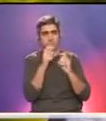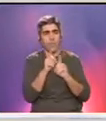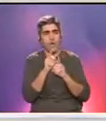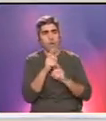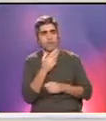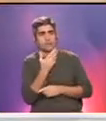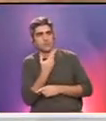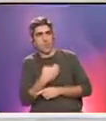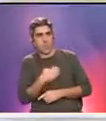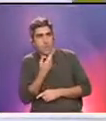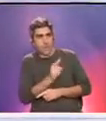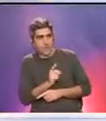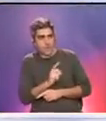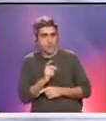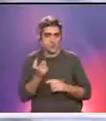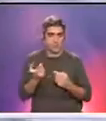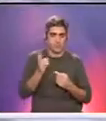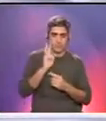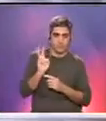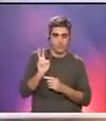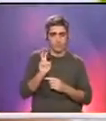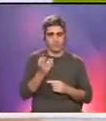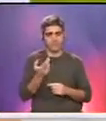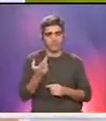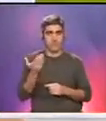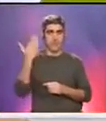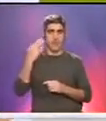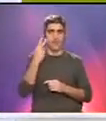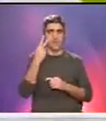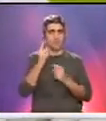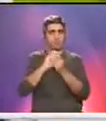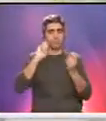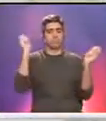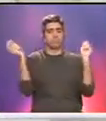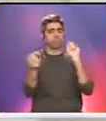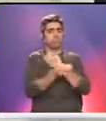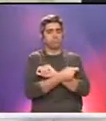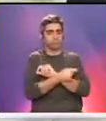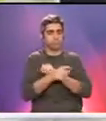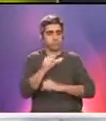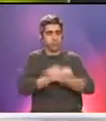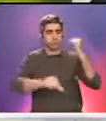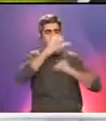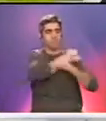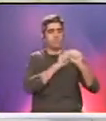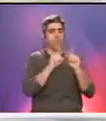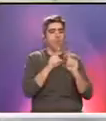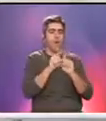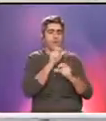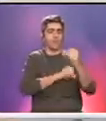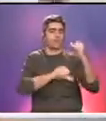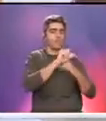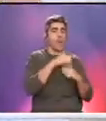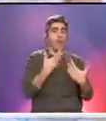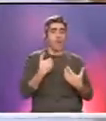desconfiança. A minha vida deu há um tempo atrás, deu uma volta de 180 graus para trás. Eu penso que agora vai dar uma volta de